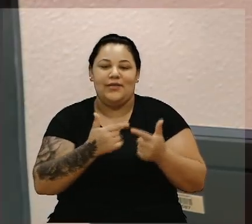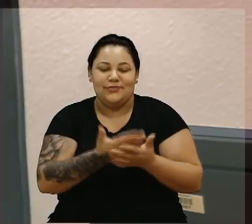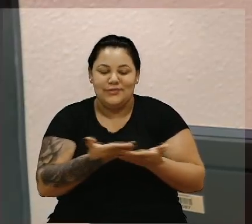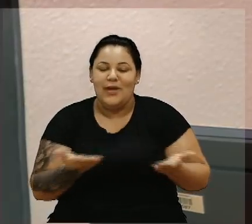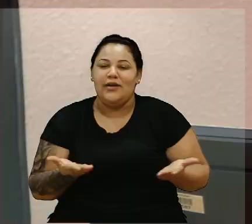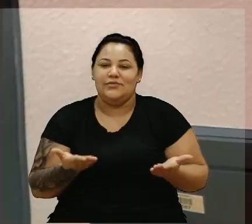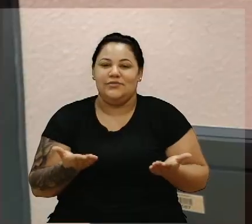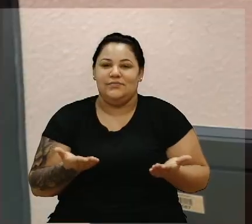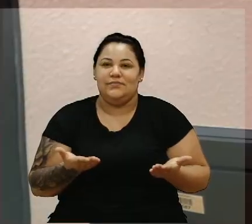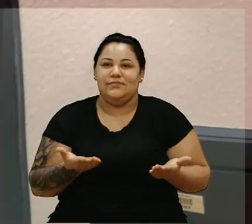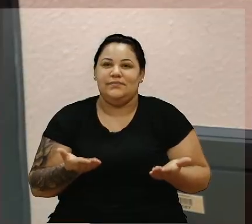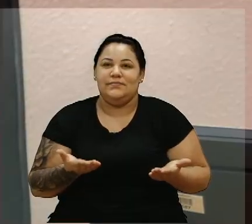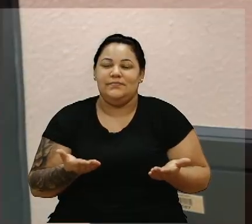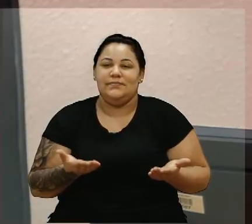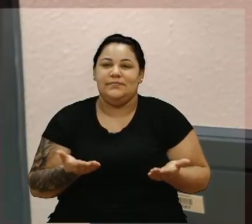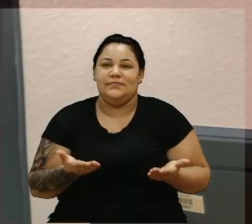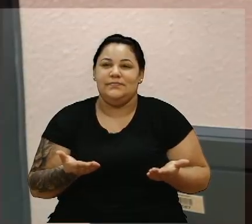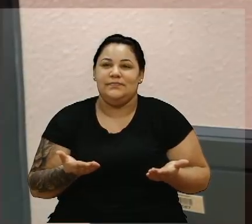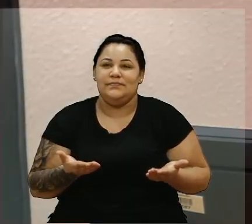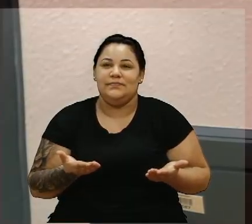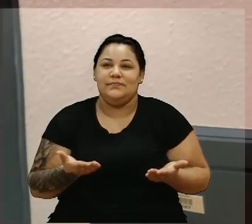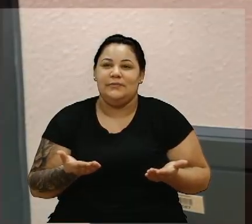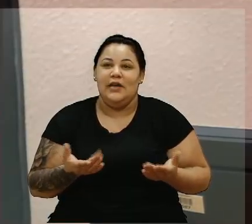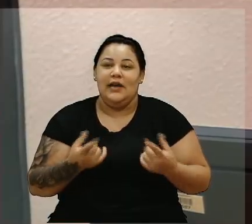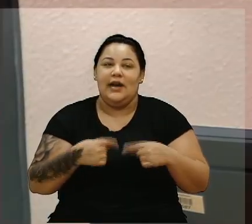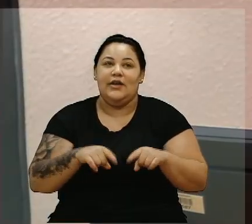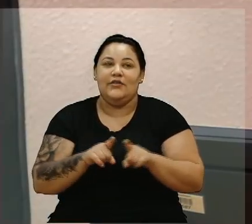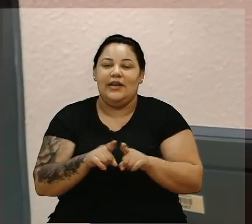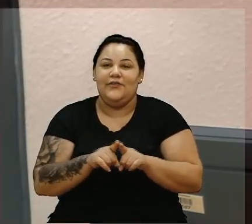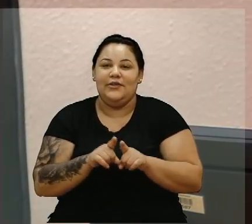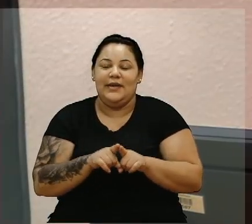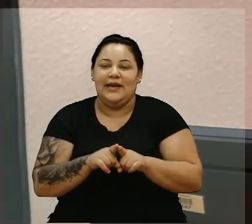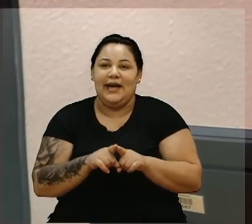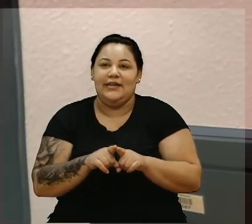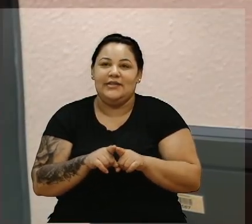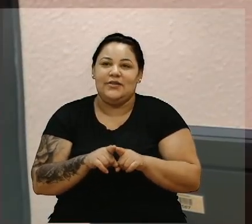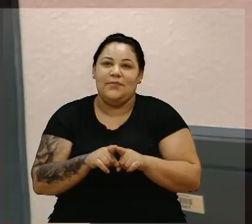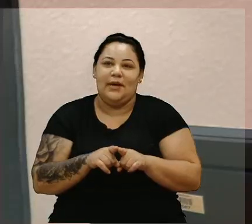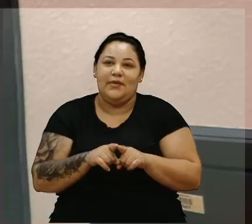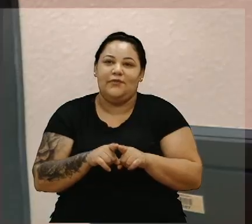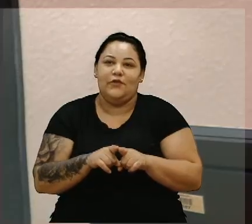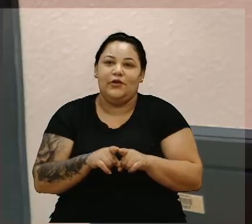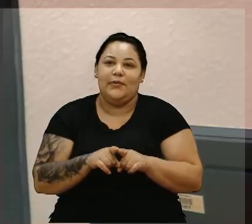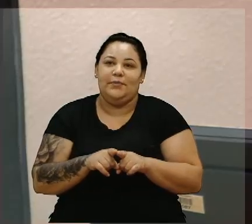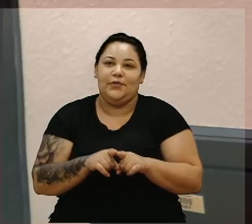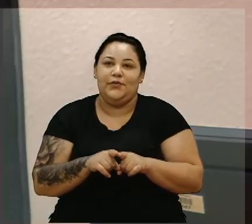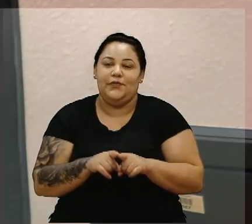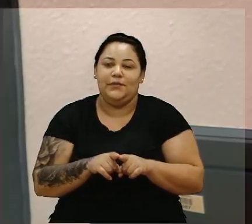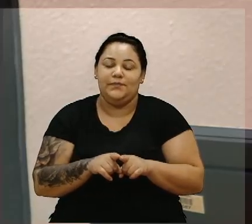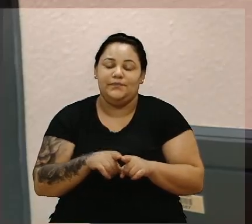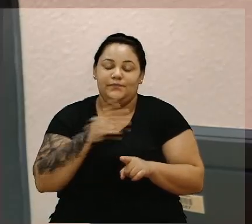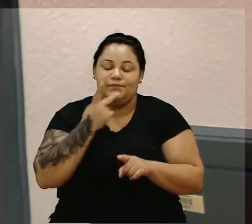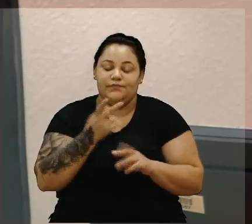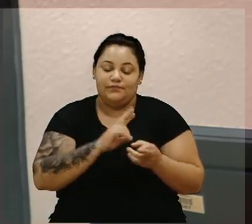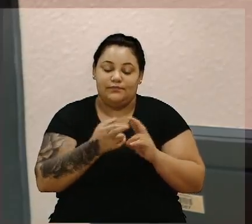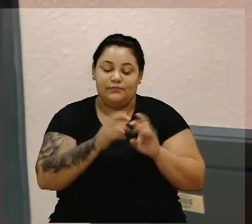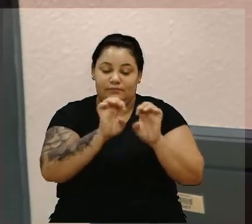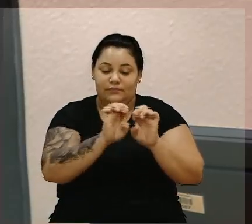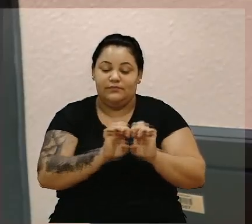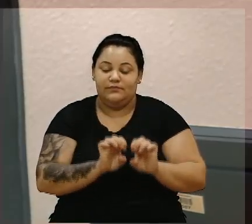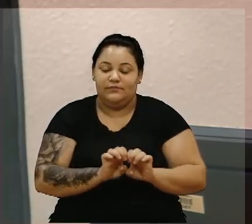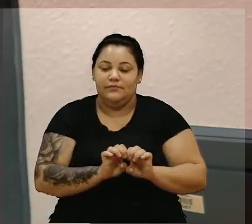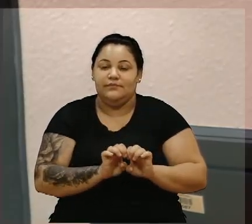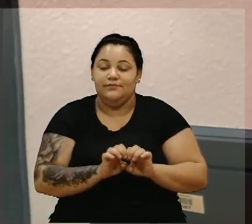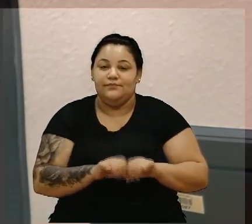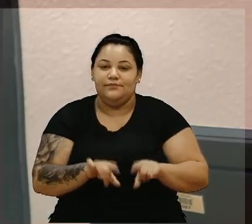espaços, né? E a questão da infraestrutura, como a diretora Rita falou e os